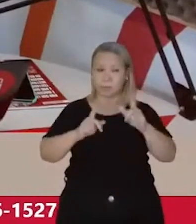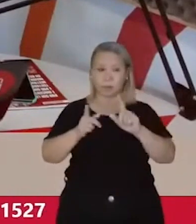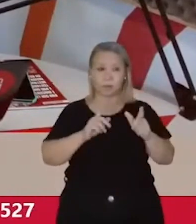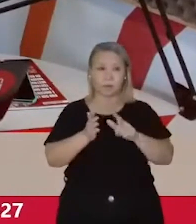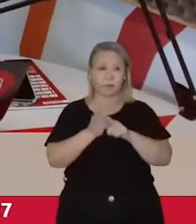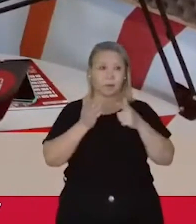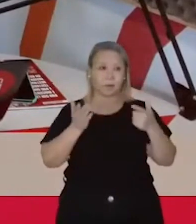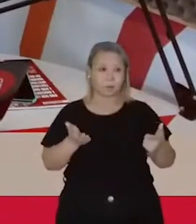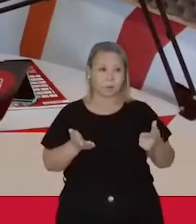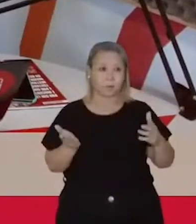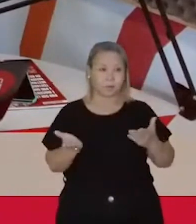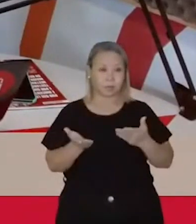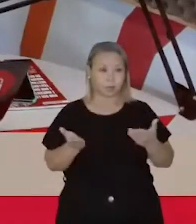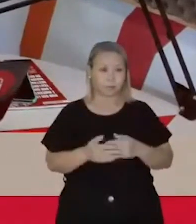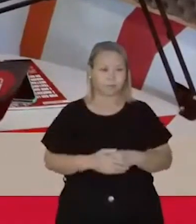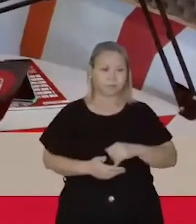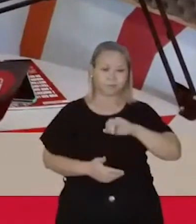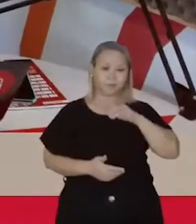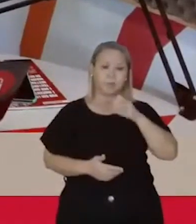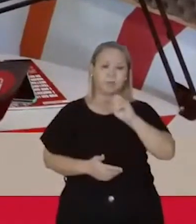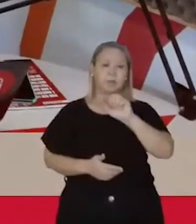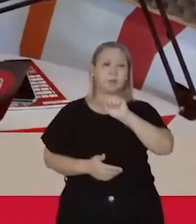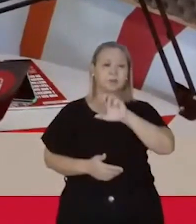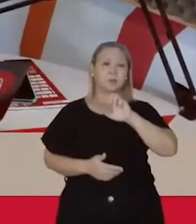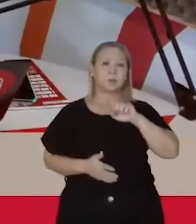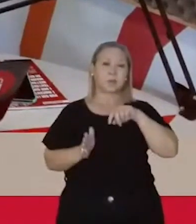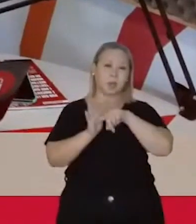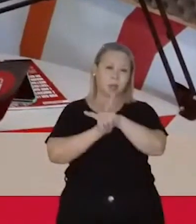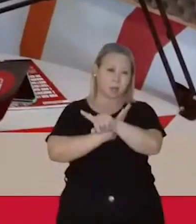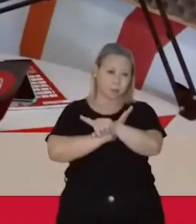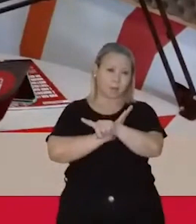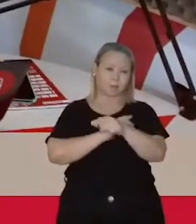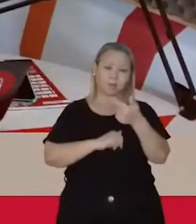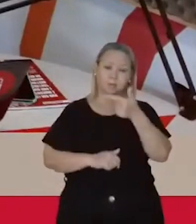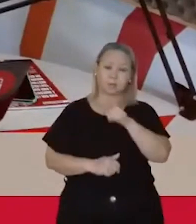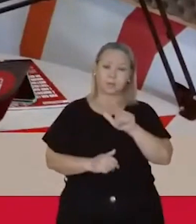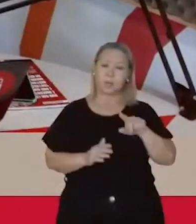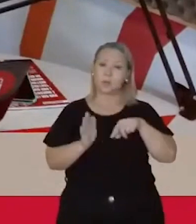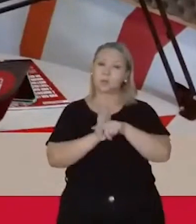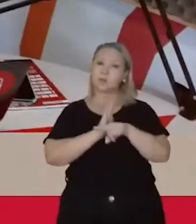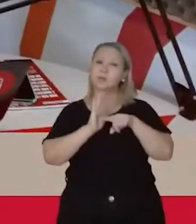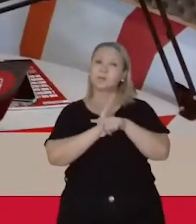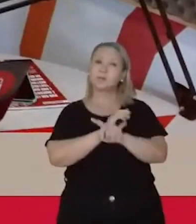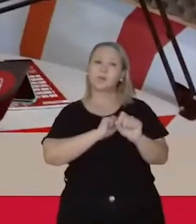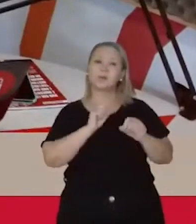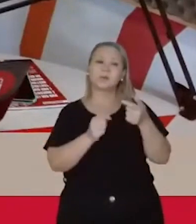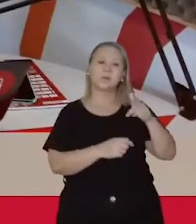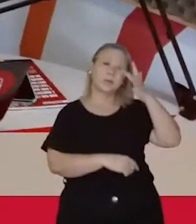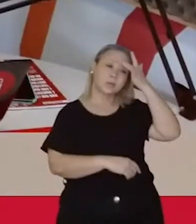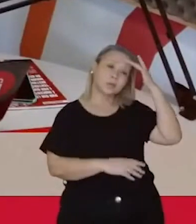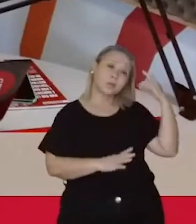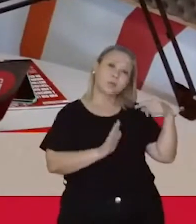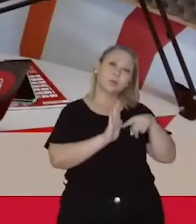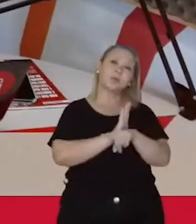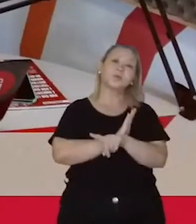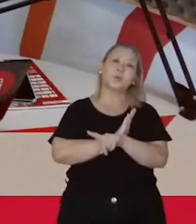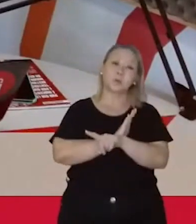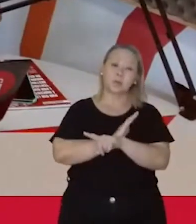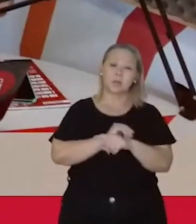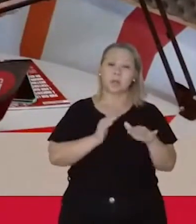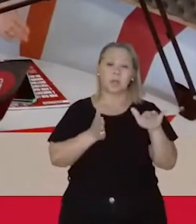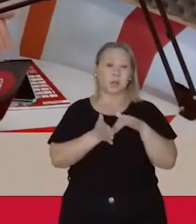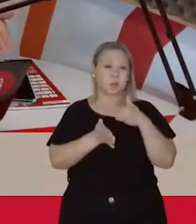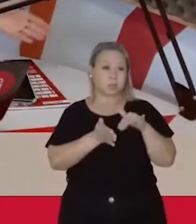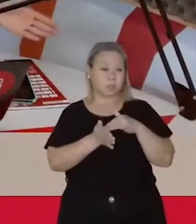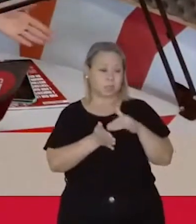Wilson pergunta aqui, não só ele, tem outras perguntas aqui também, outras pessoas perguntando sobre